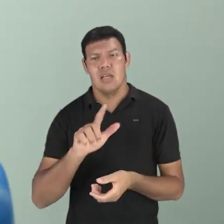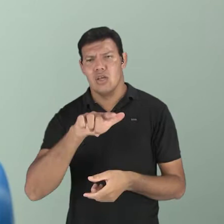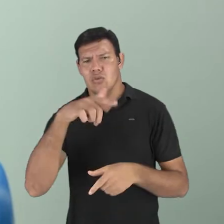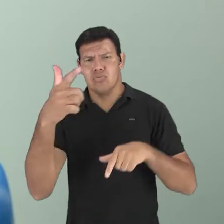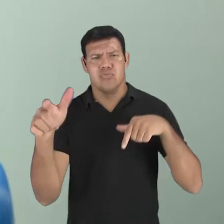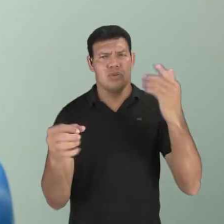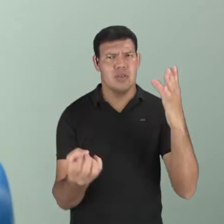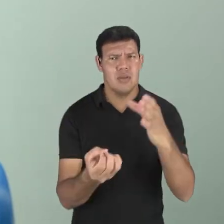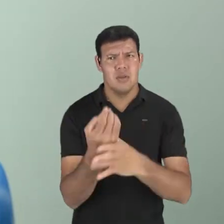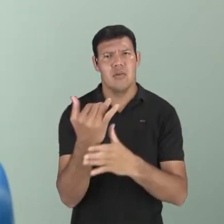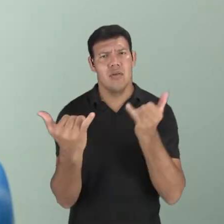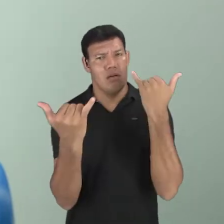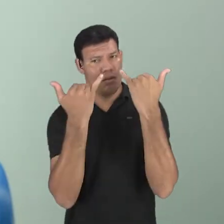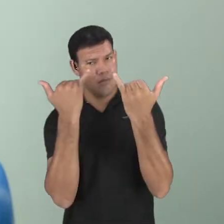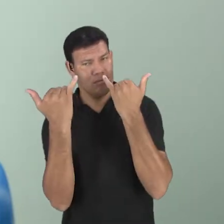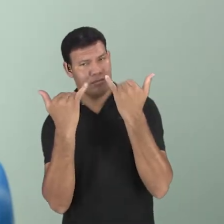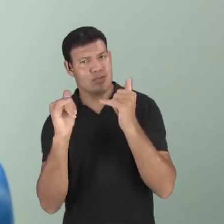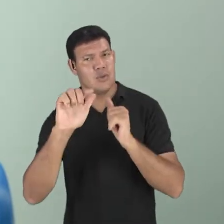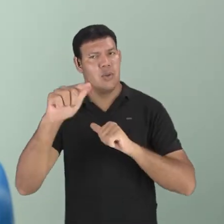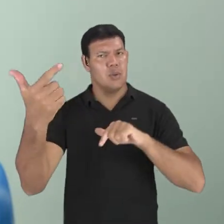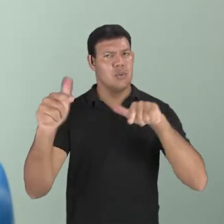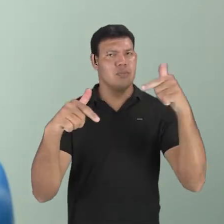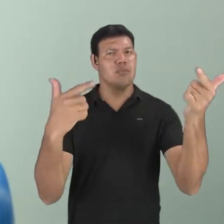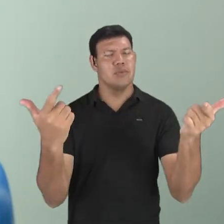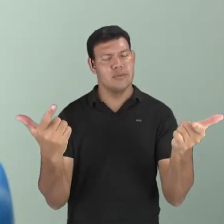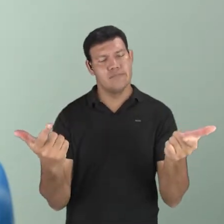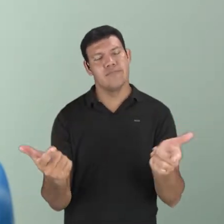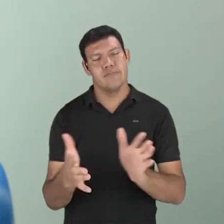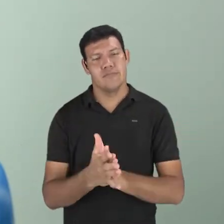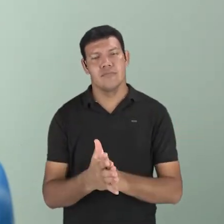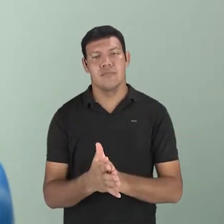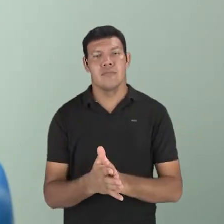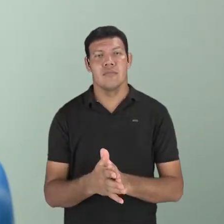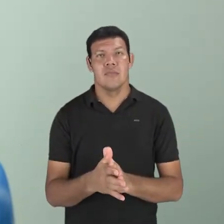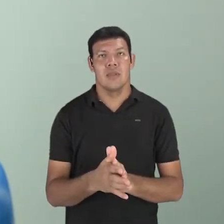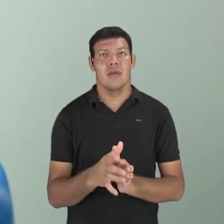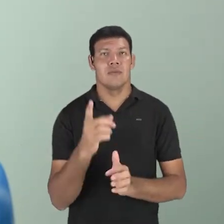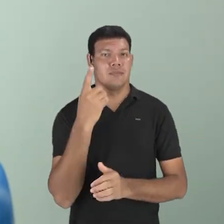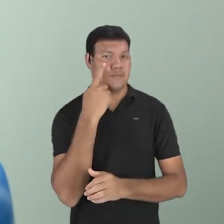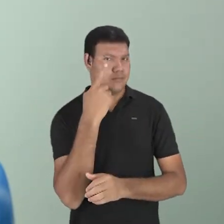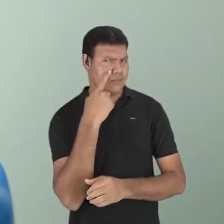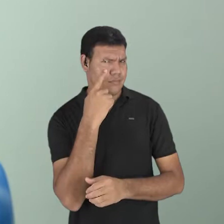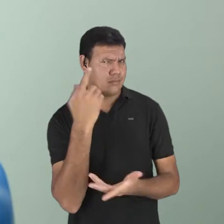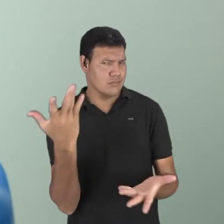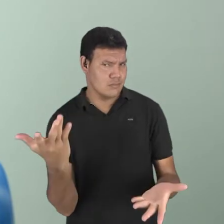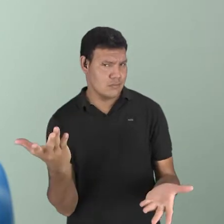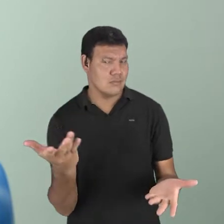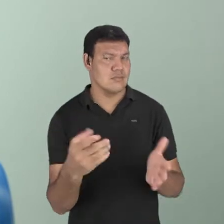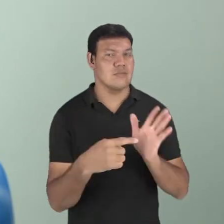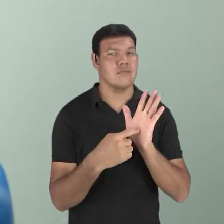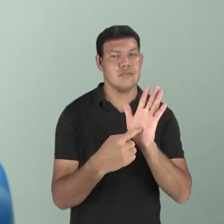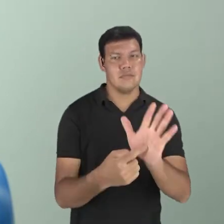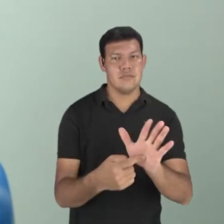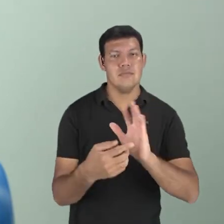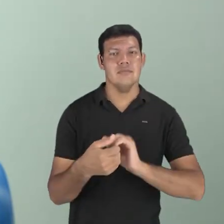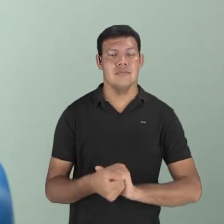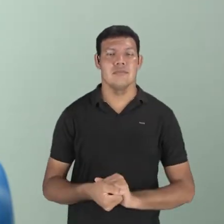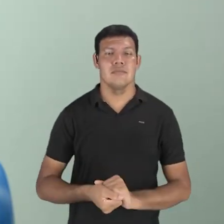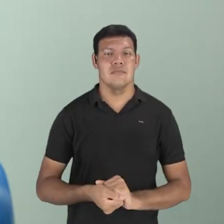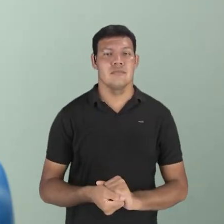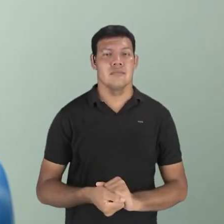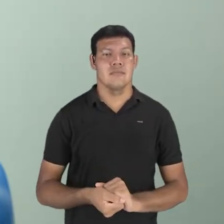novas informações, que nós chamamos de informações secundárias. Vamos ver como isso acontece através